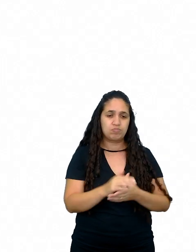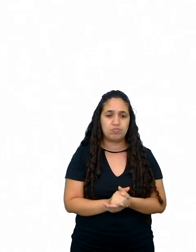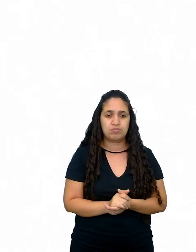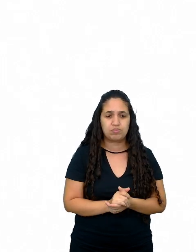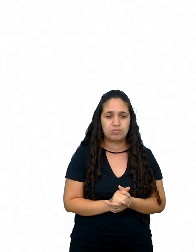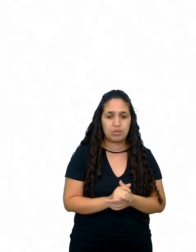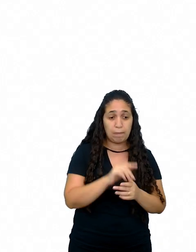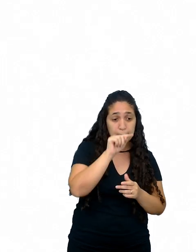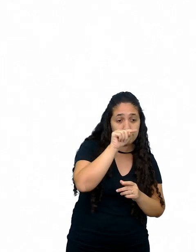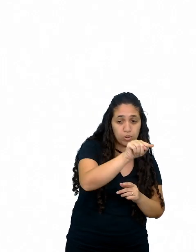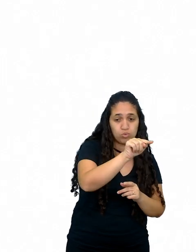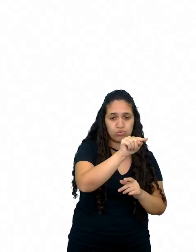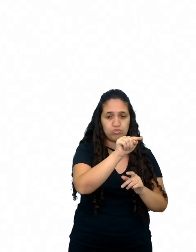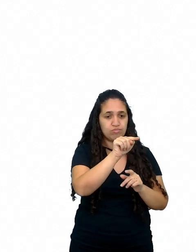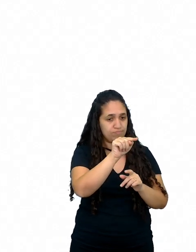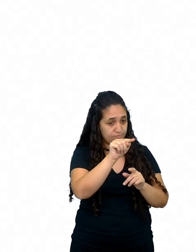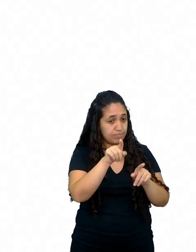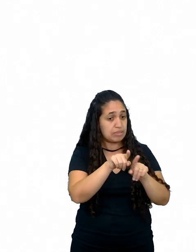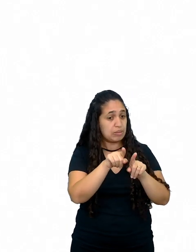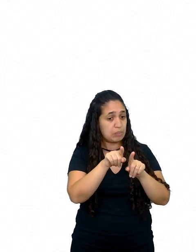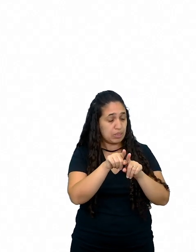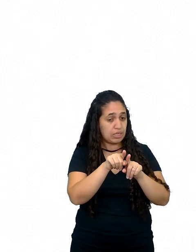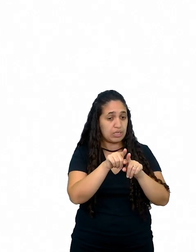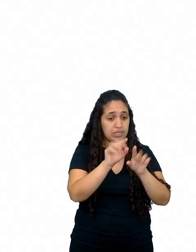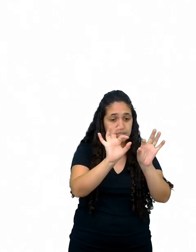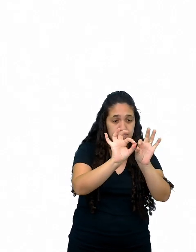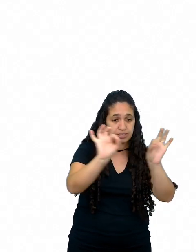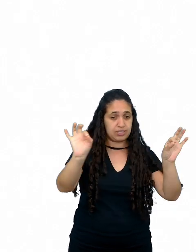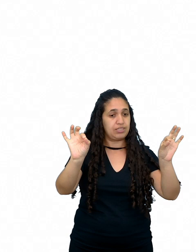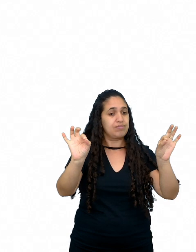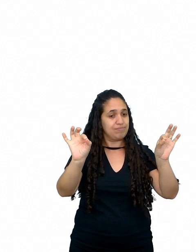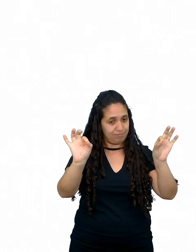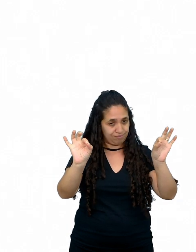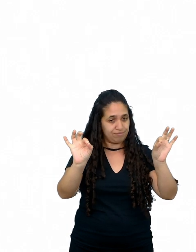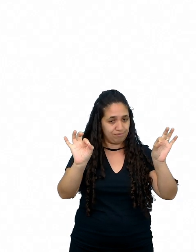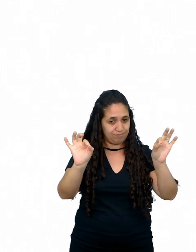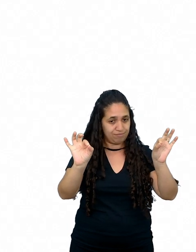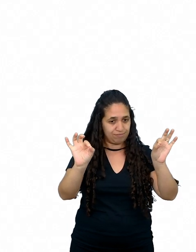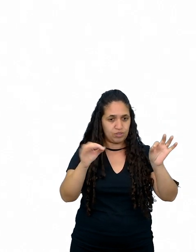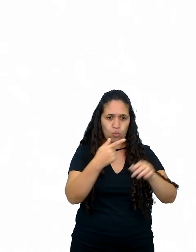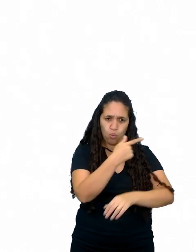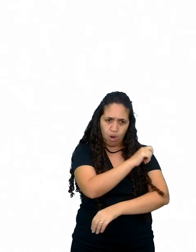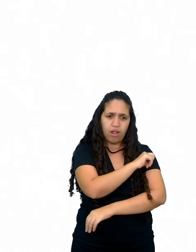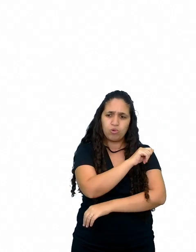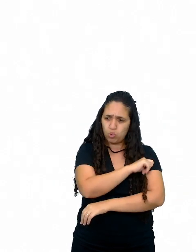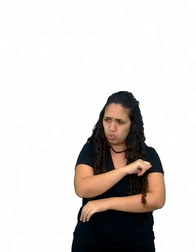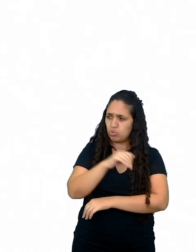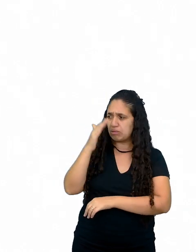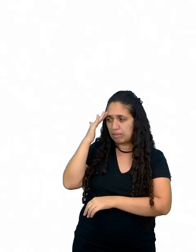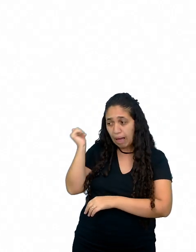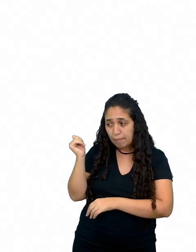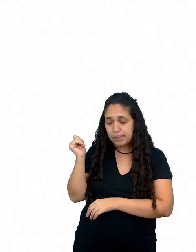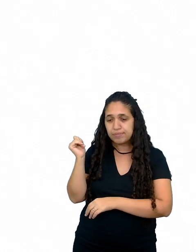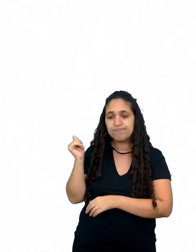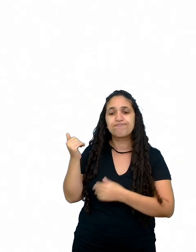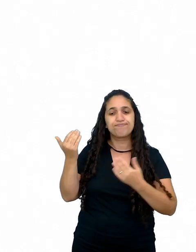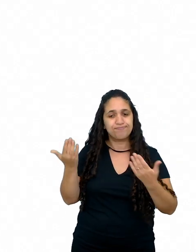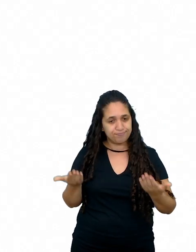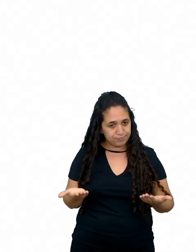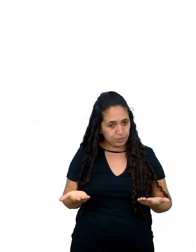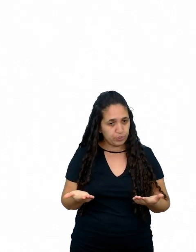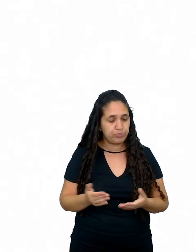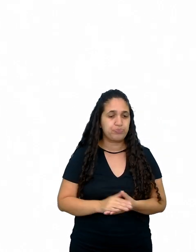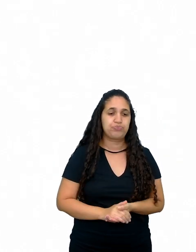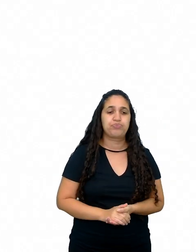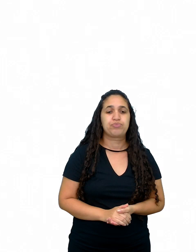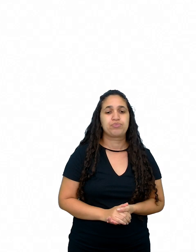de ponto e vou precisar de segmento de reta. Então, será que meu aluno está preparado? Né? Será